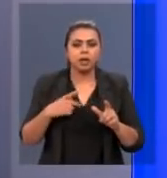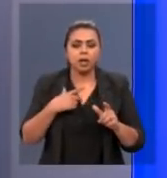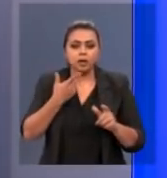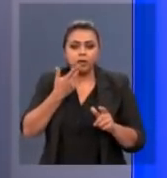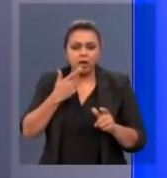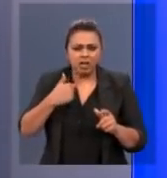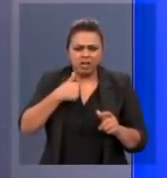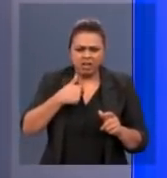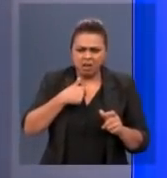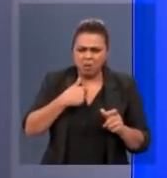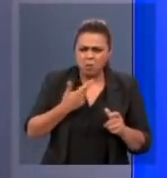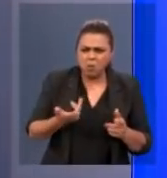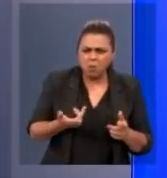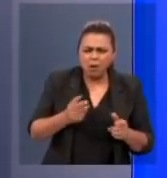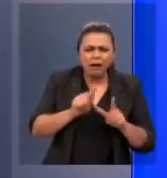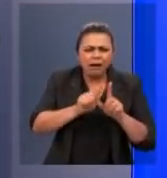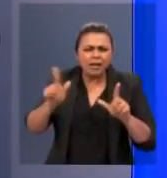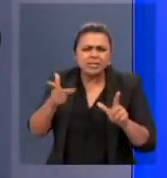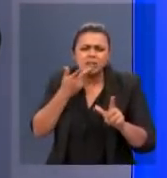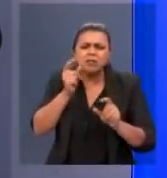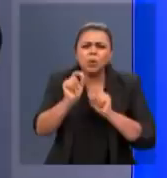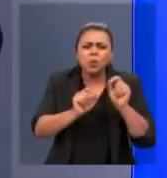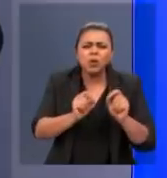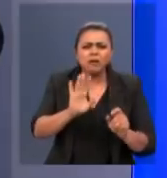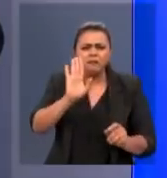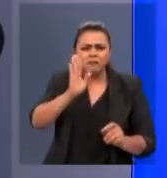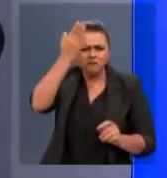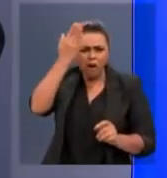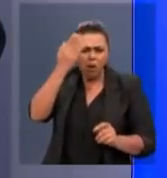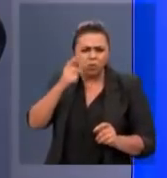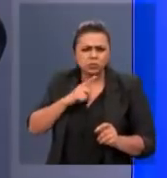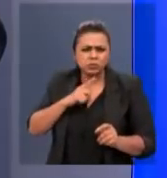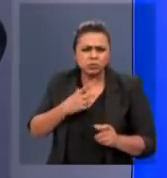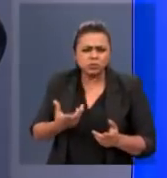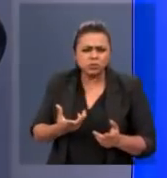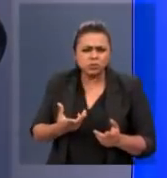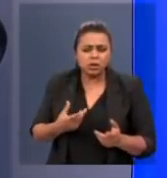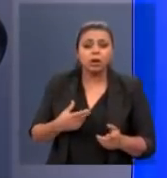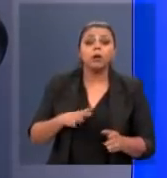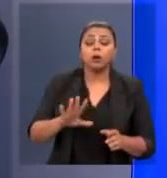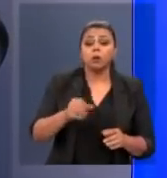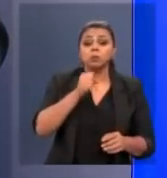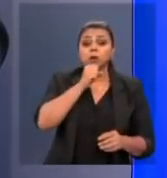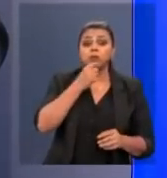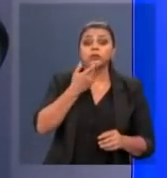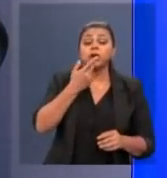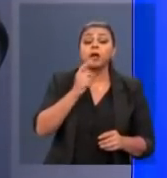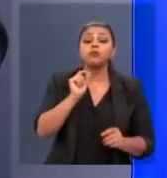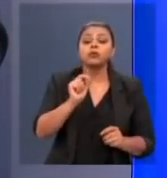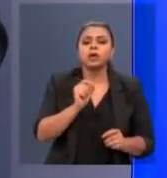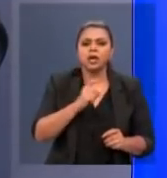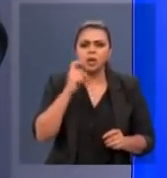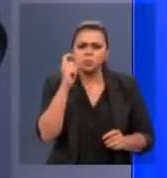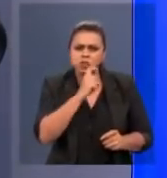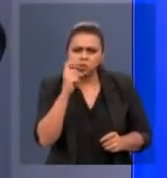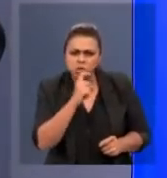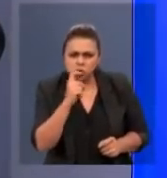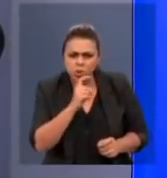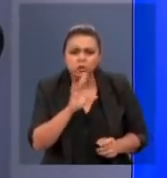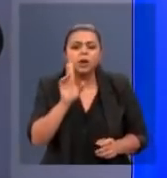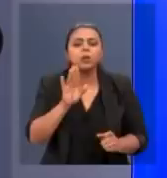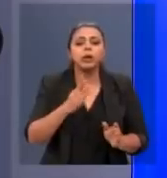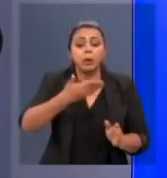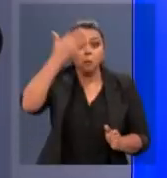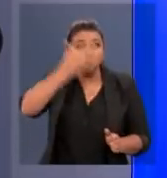fecha escola a gazeta classificou de falso minha avó dizia o seguinte para ser mentiroso basta provar uma mentira